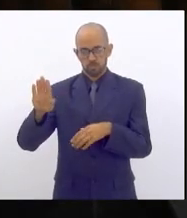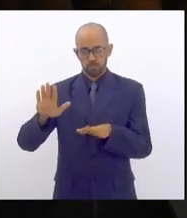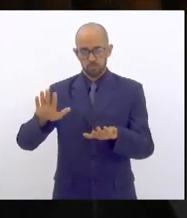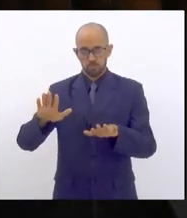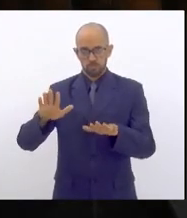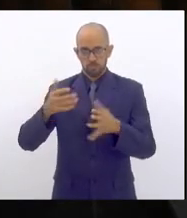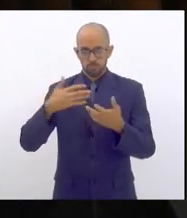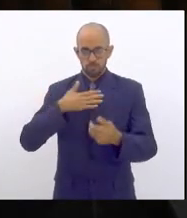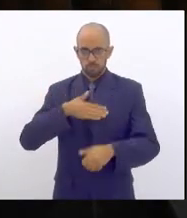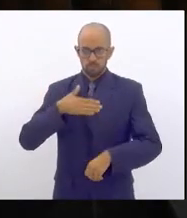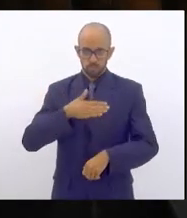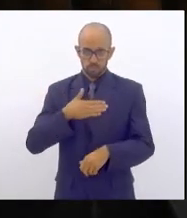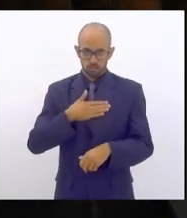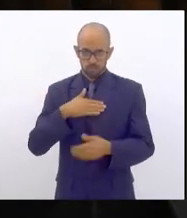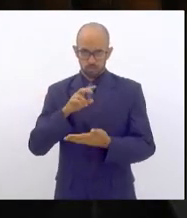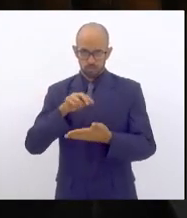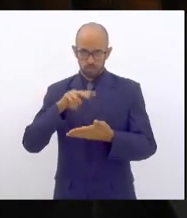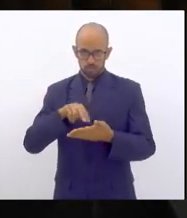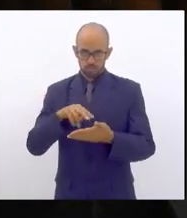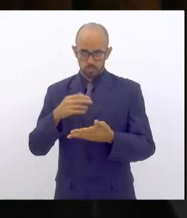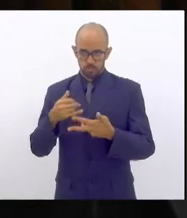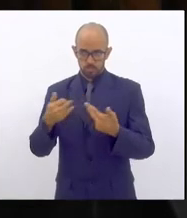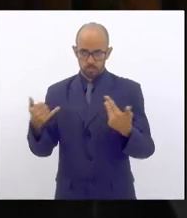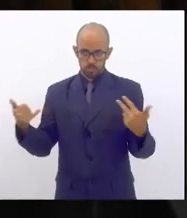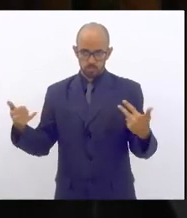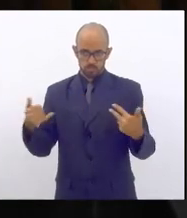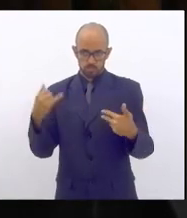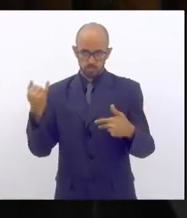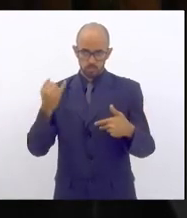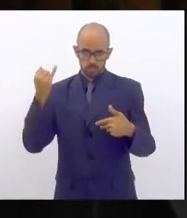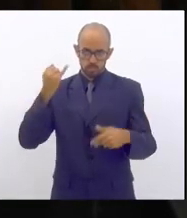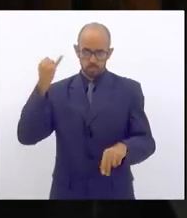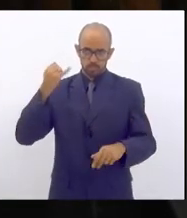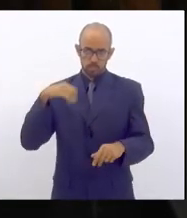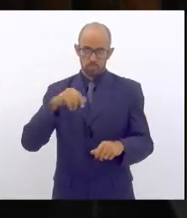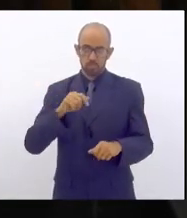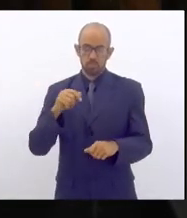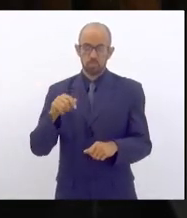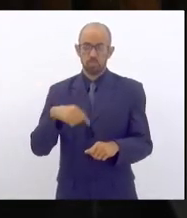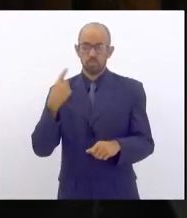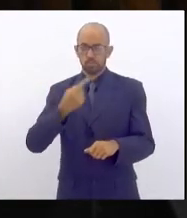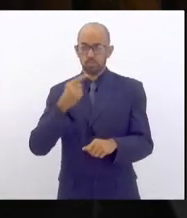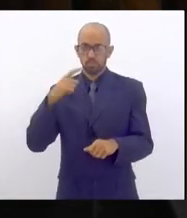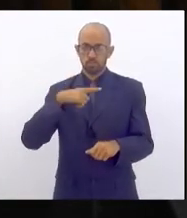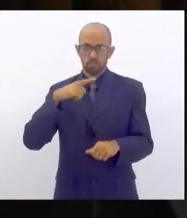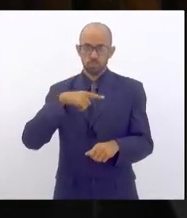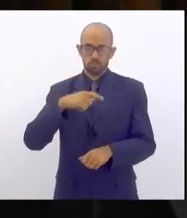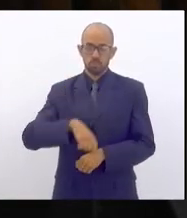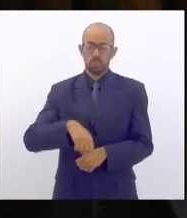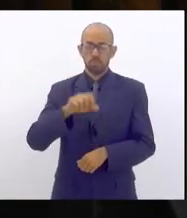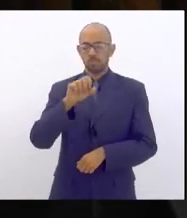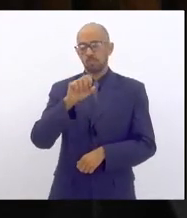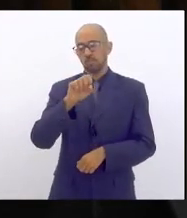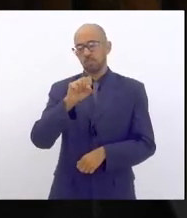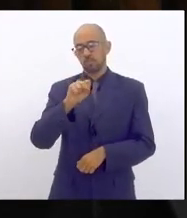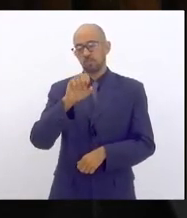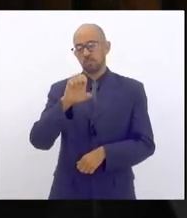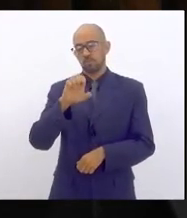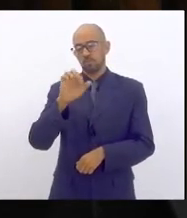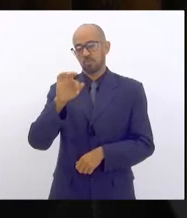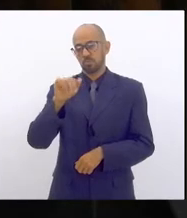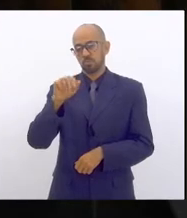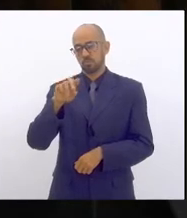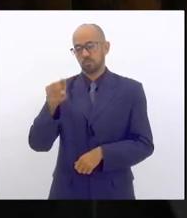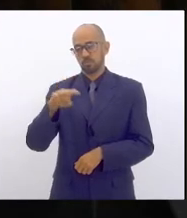aqui algo importantíssimo que está no parecer Cefaz